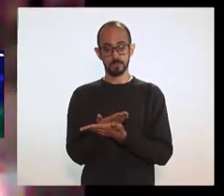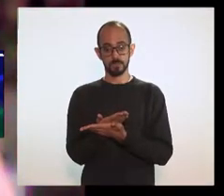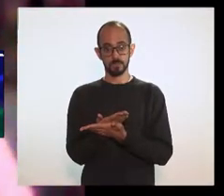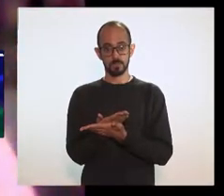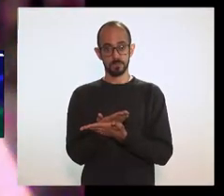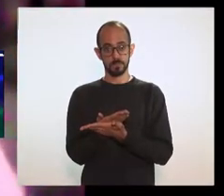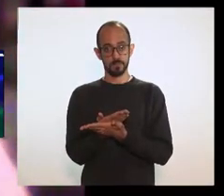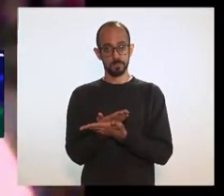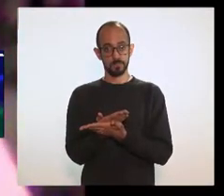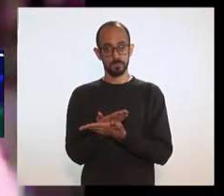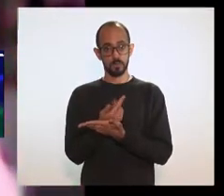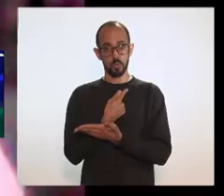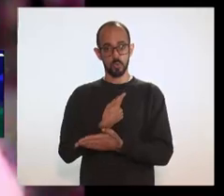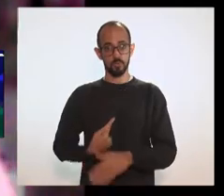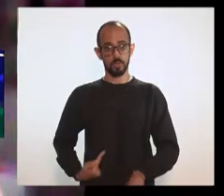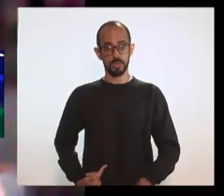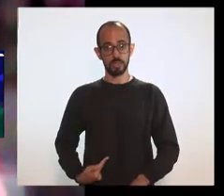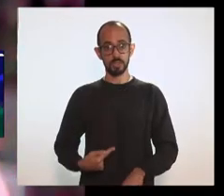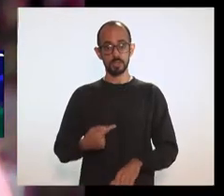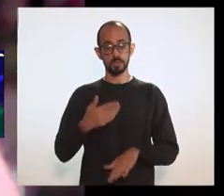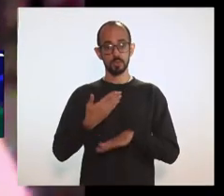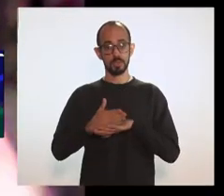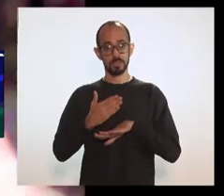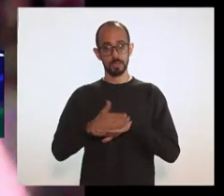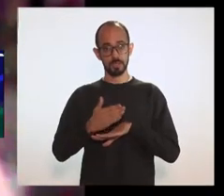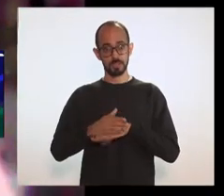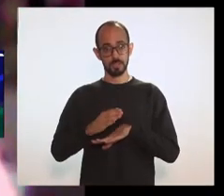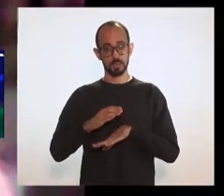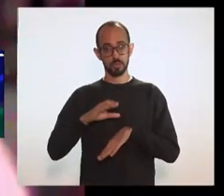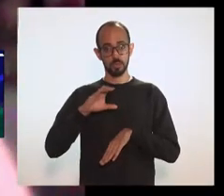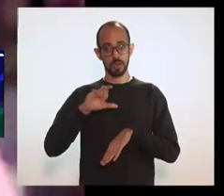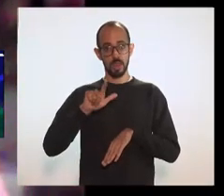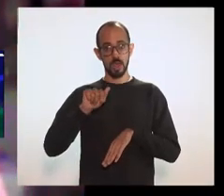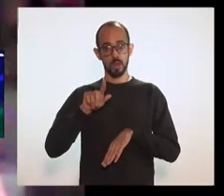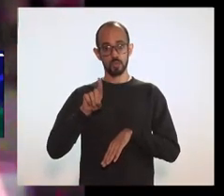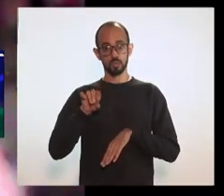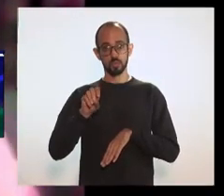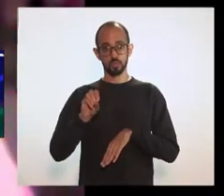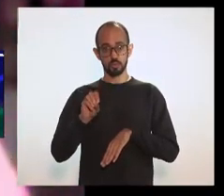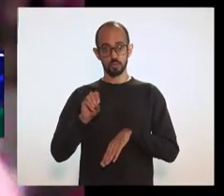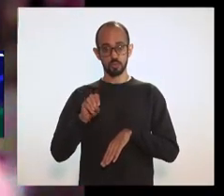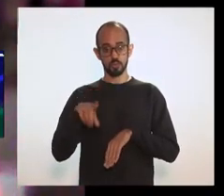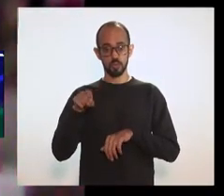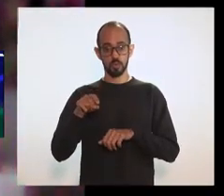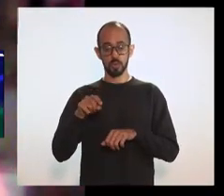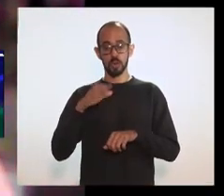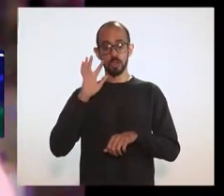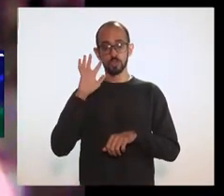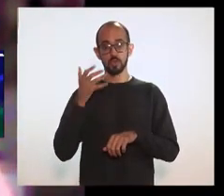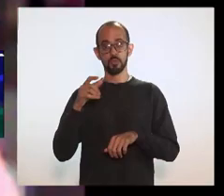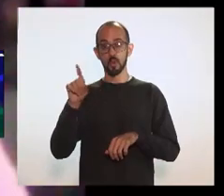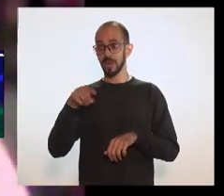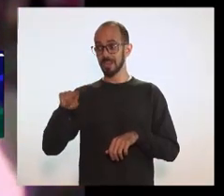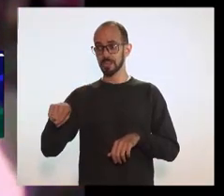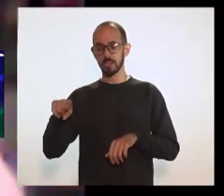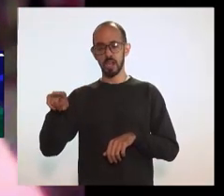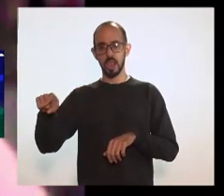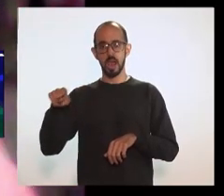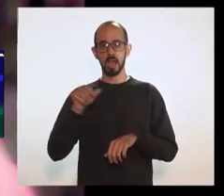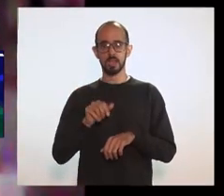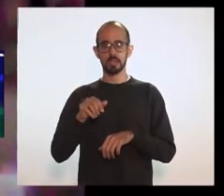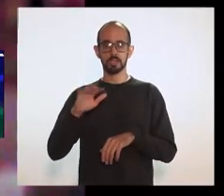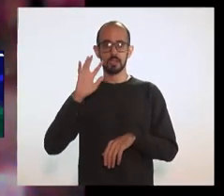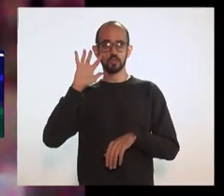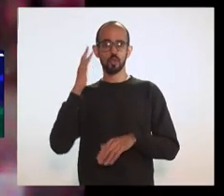O governador em exercício, Eduardo Castro, suspendeu esse artigo da resolução conjunta Secretaria de Estado de Saúde e Secretaria